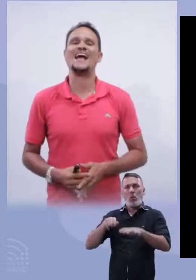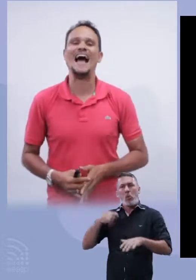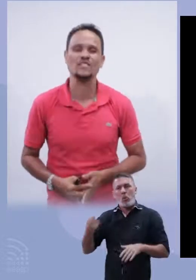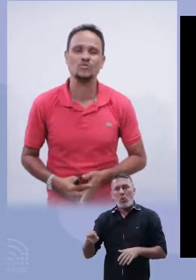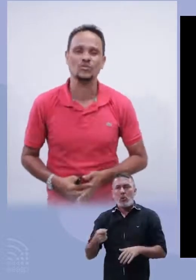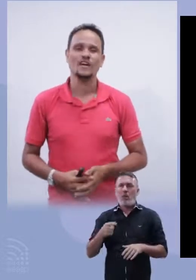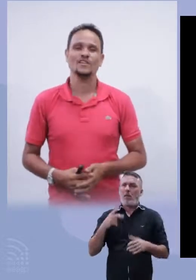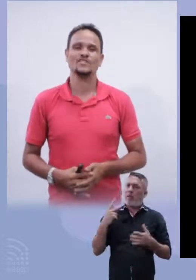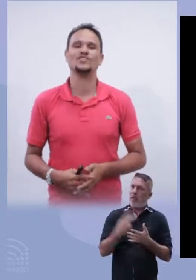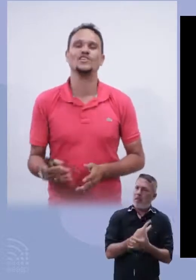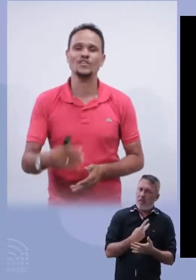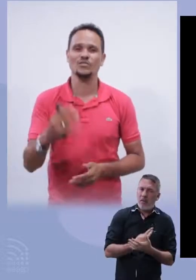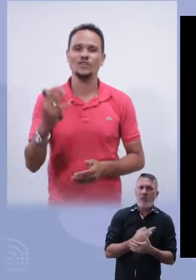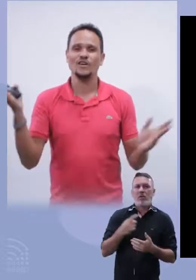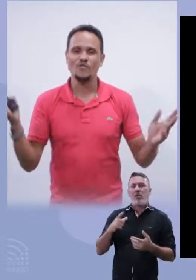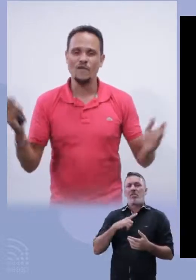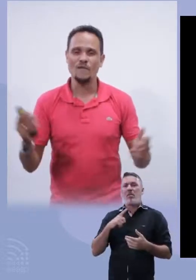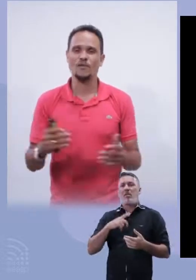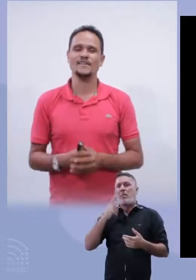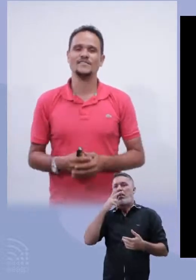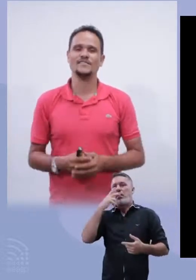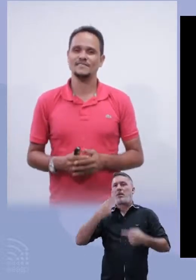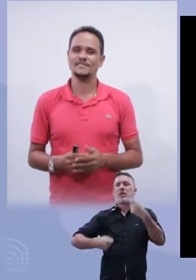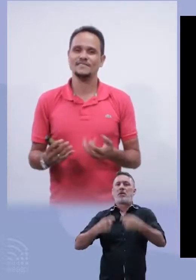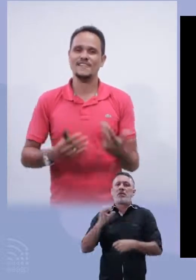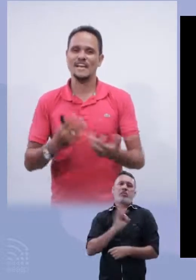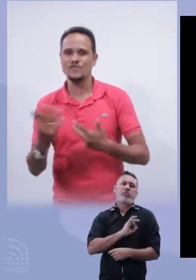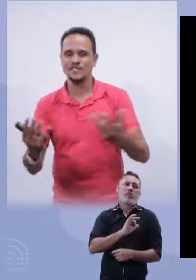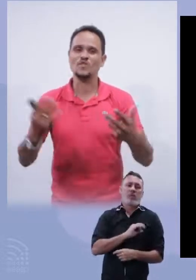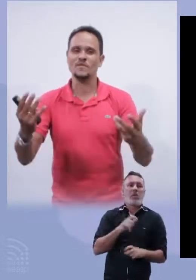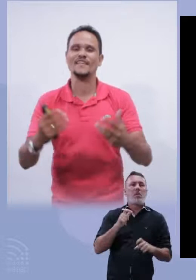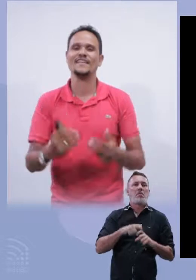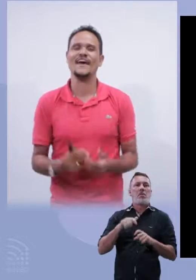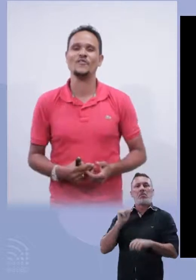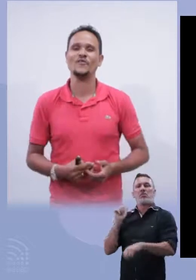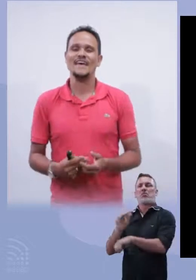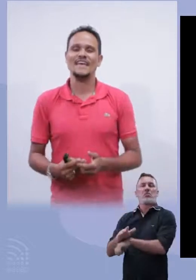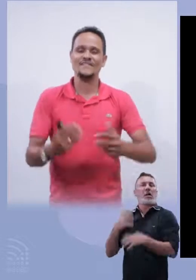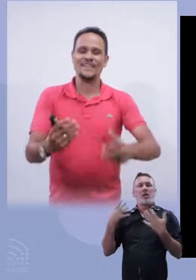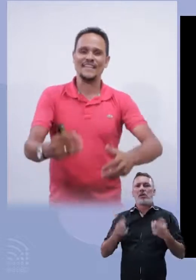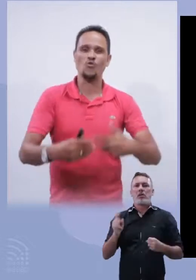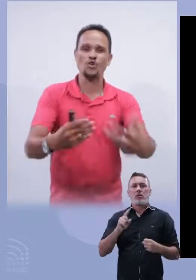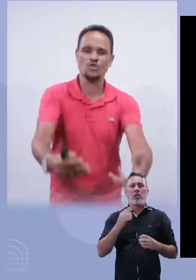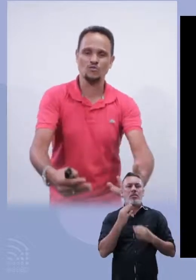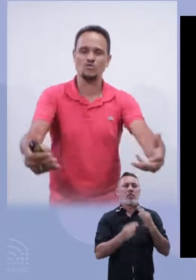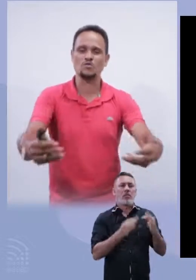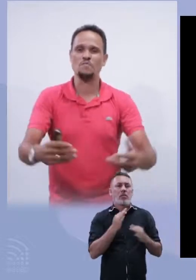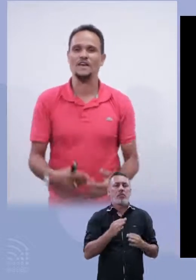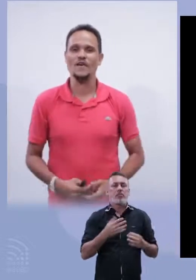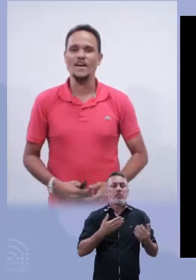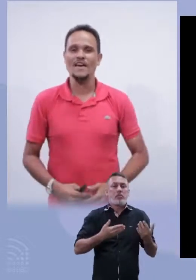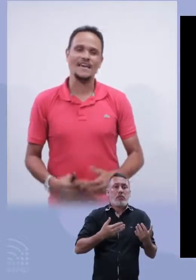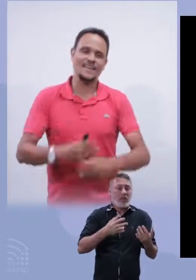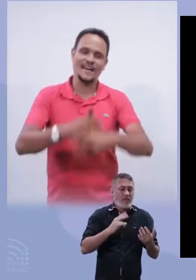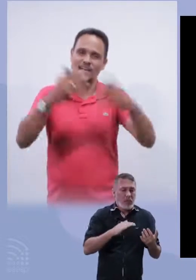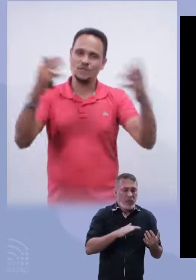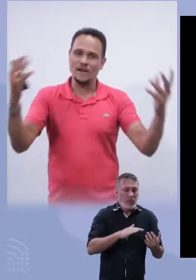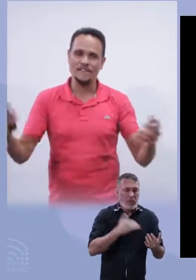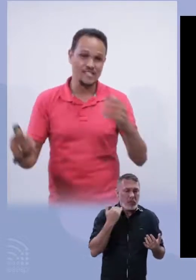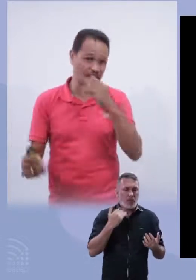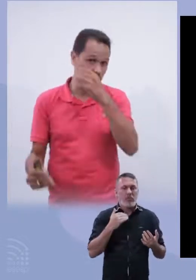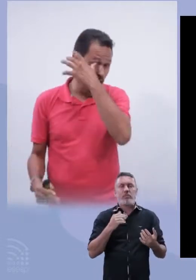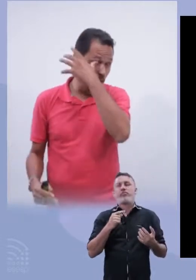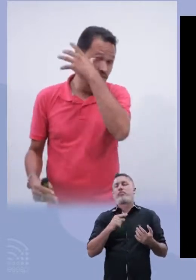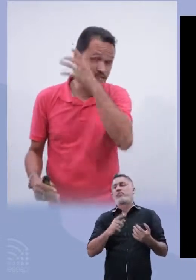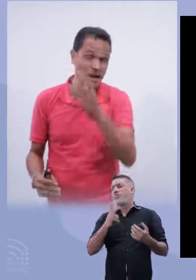havia trocado tiro com a polícia, se é que vocês estão me entendendo, e ele vai dar o último suspiro e aí aquilo